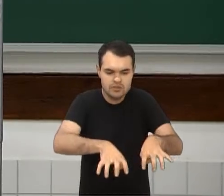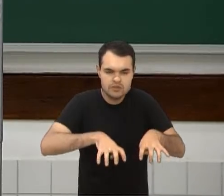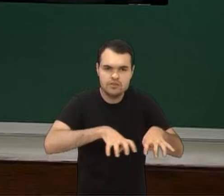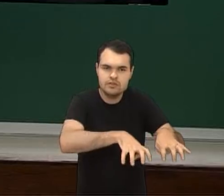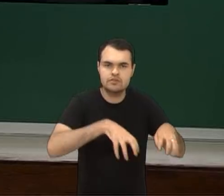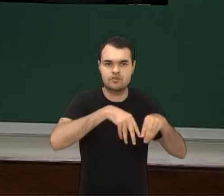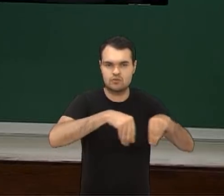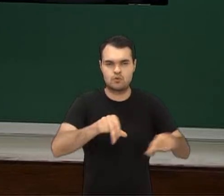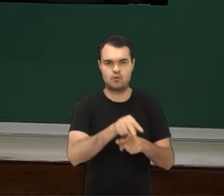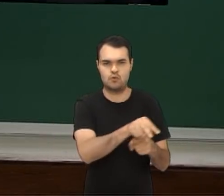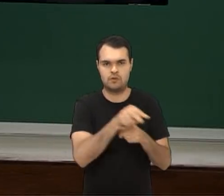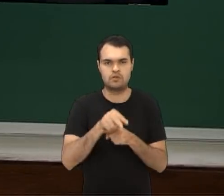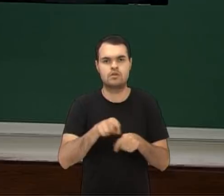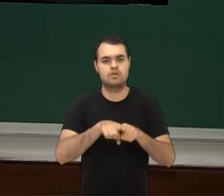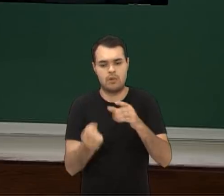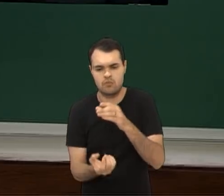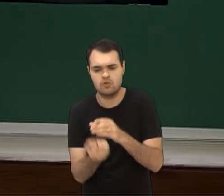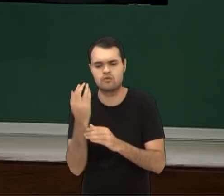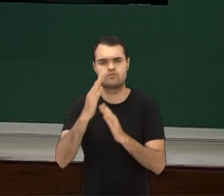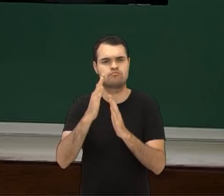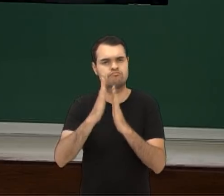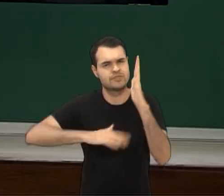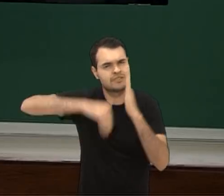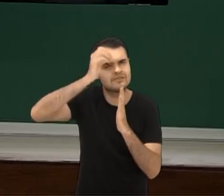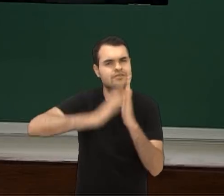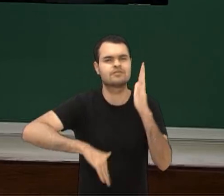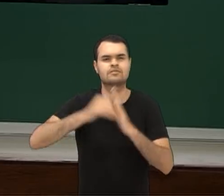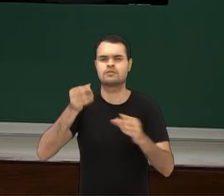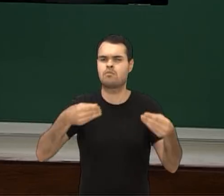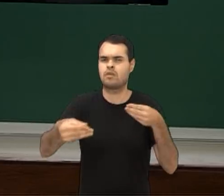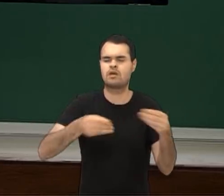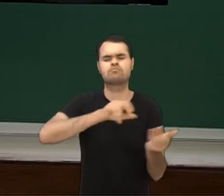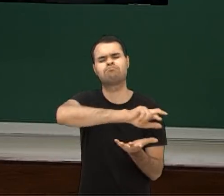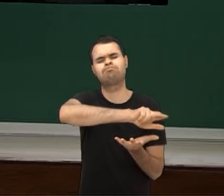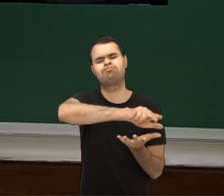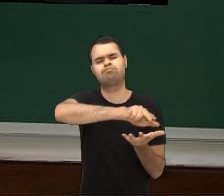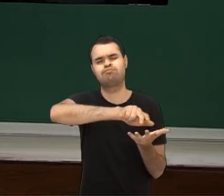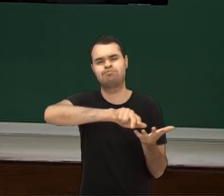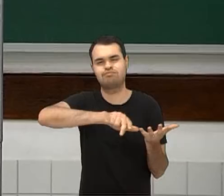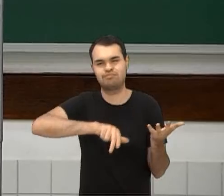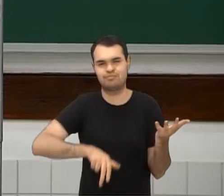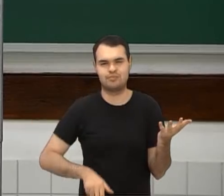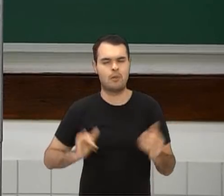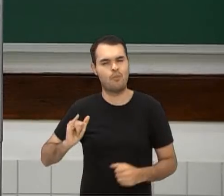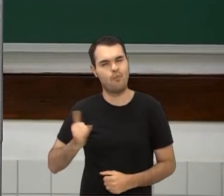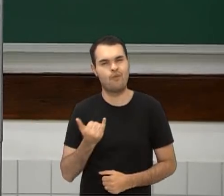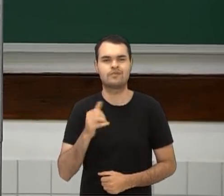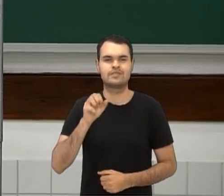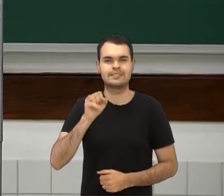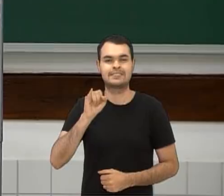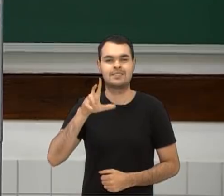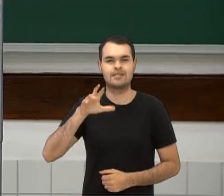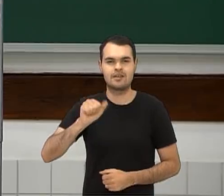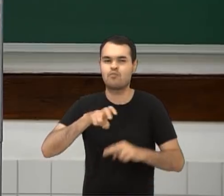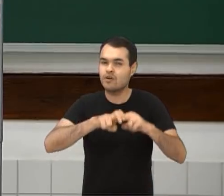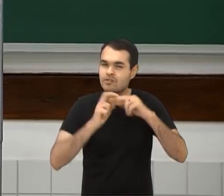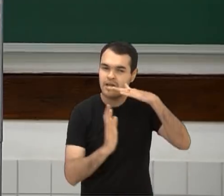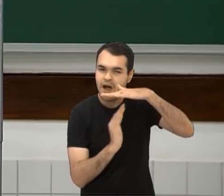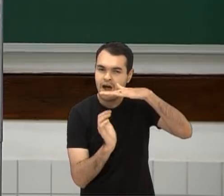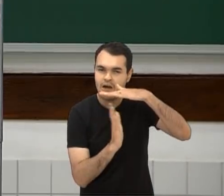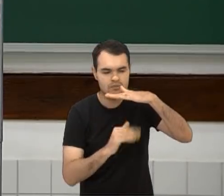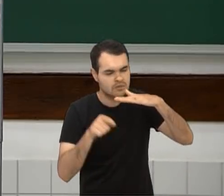de tintas, plásticos, é uma infinidade de utilidades desta carapacinha de uma